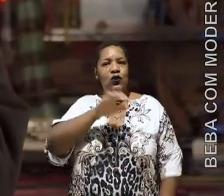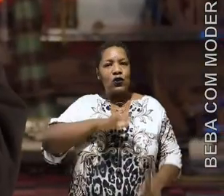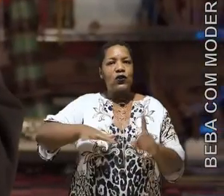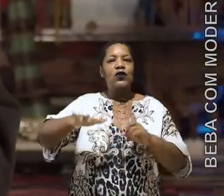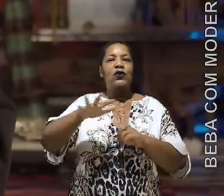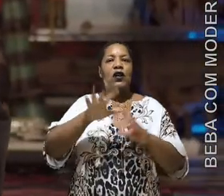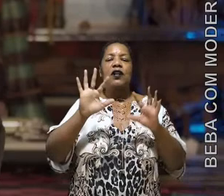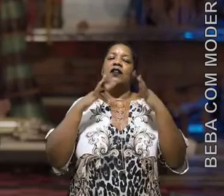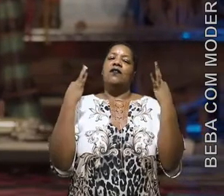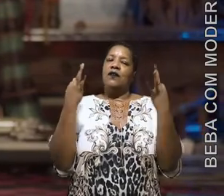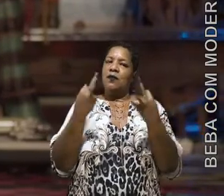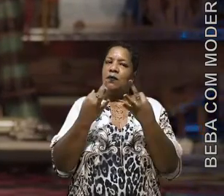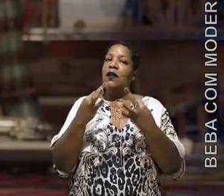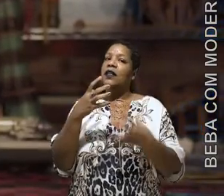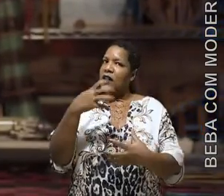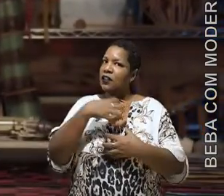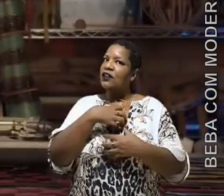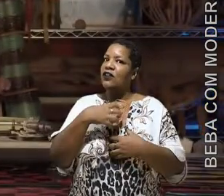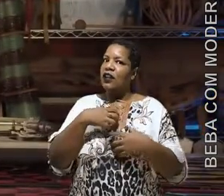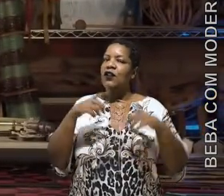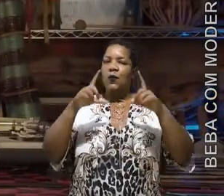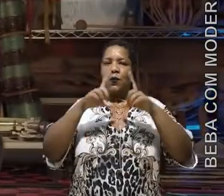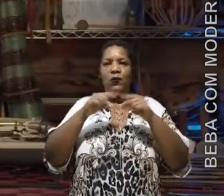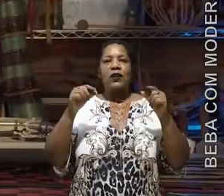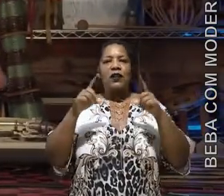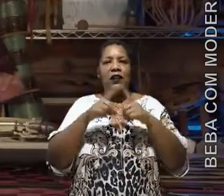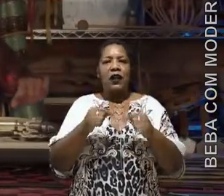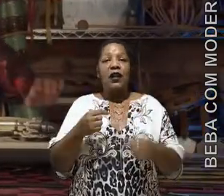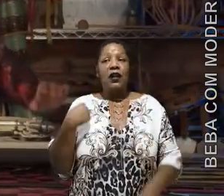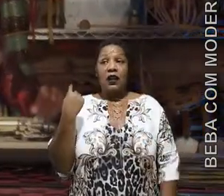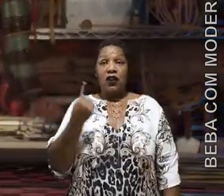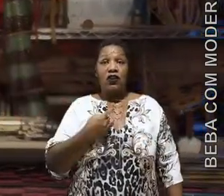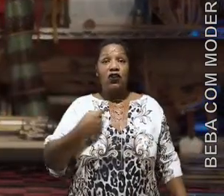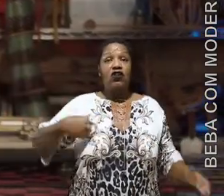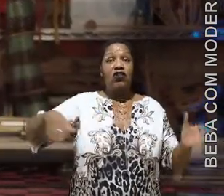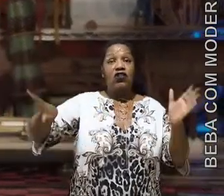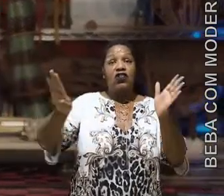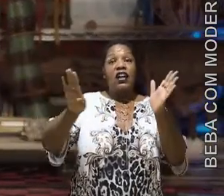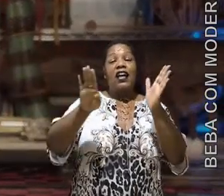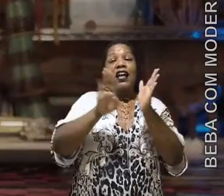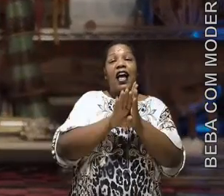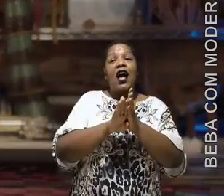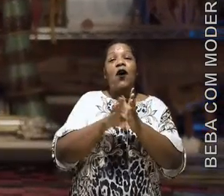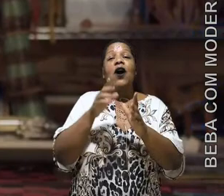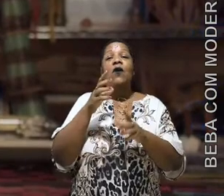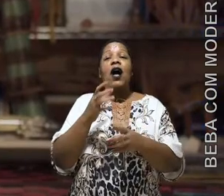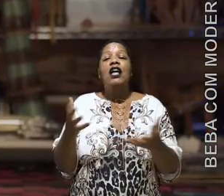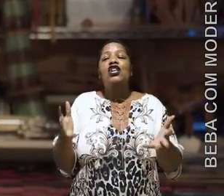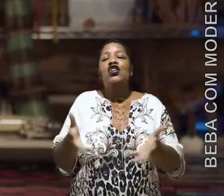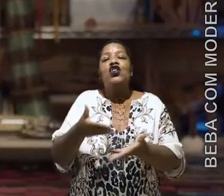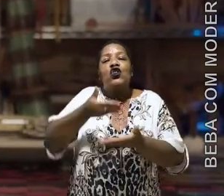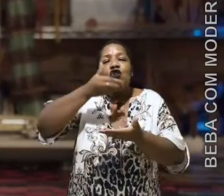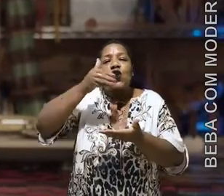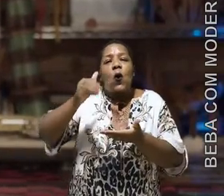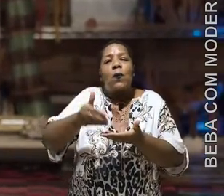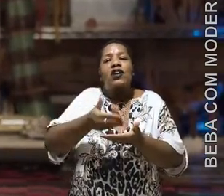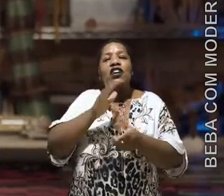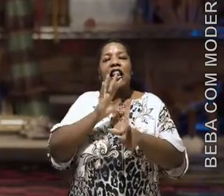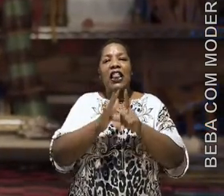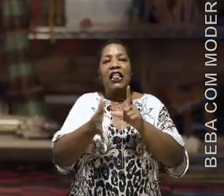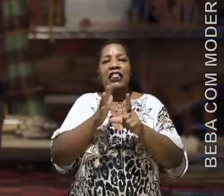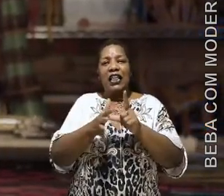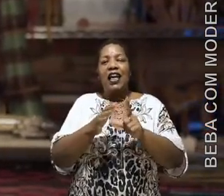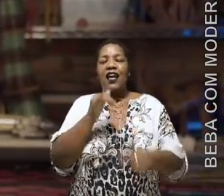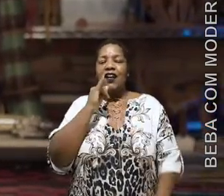é de caneira da família é desse jeito Brasília e a gente chega com a sopa de letrinha